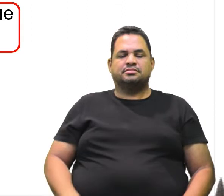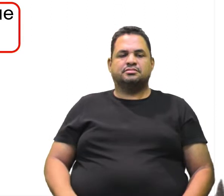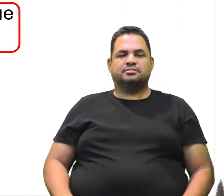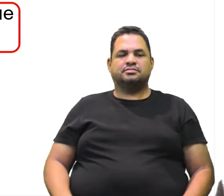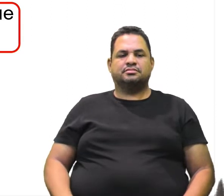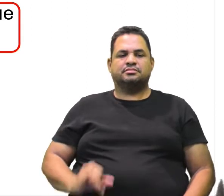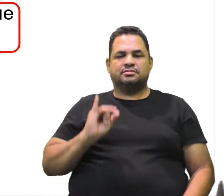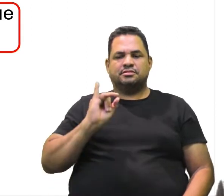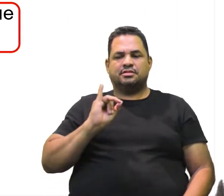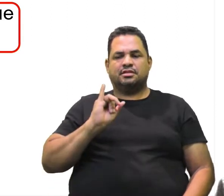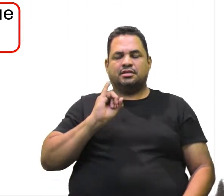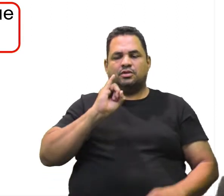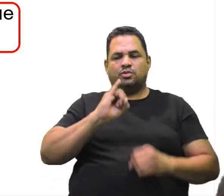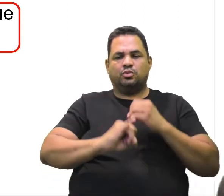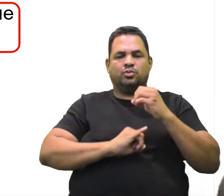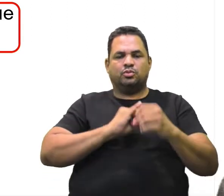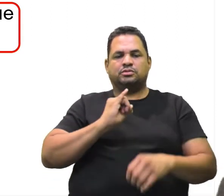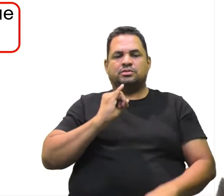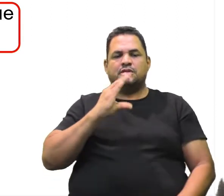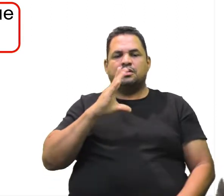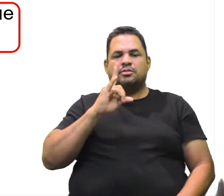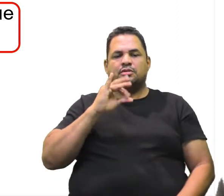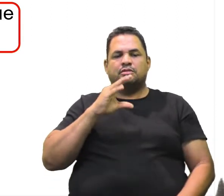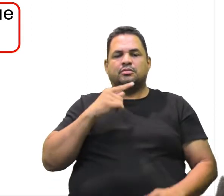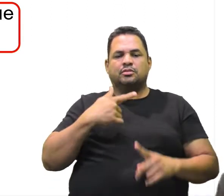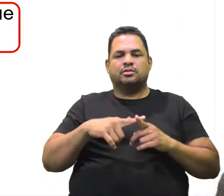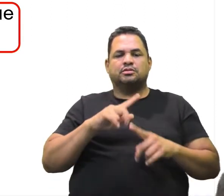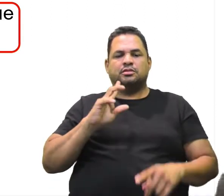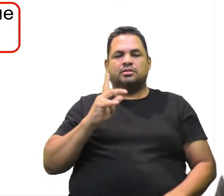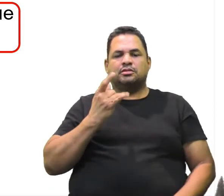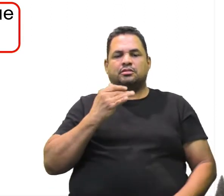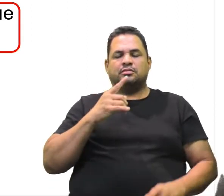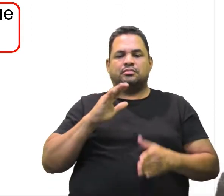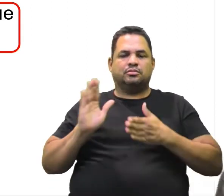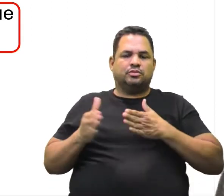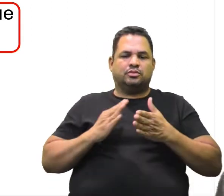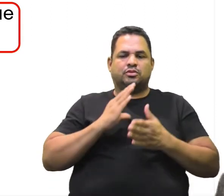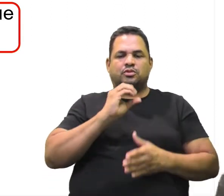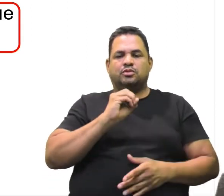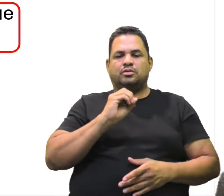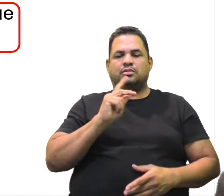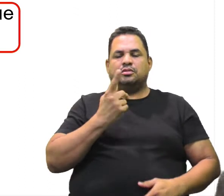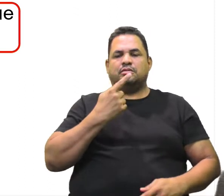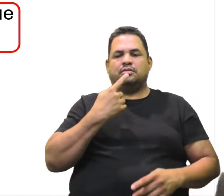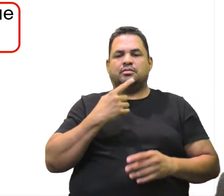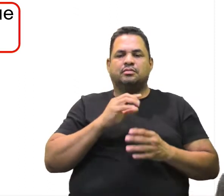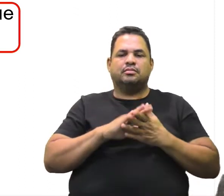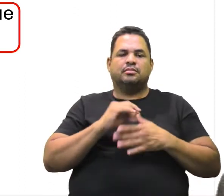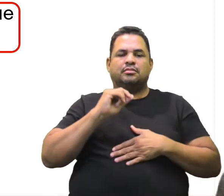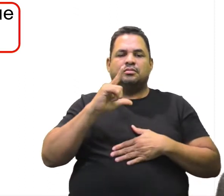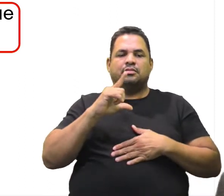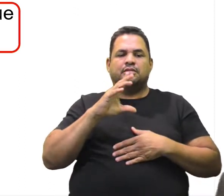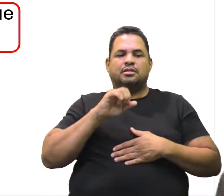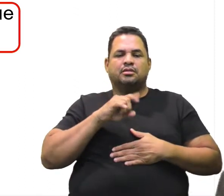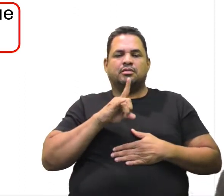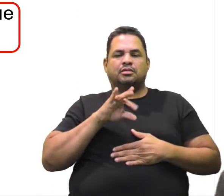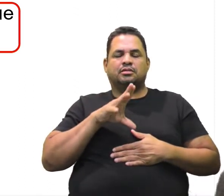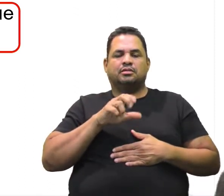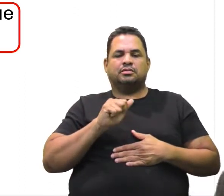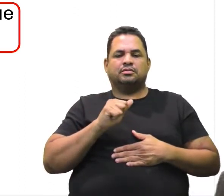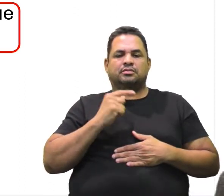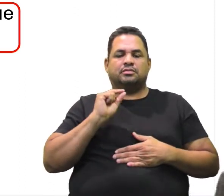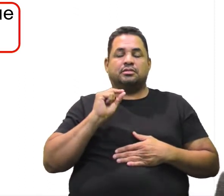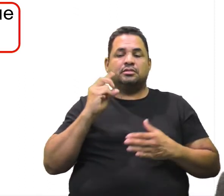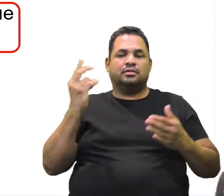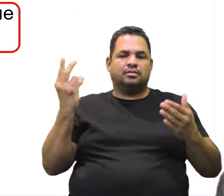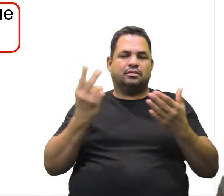carbonato, porque sua hidrólise produz OH, que aumenta a alcalinidade. Então, o que